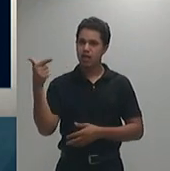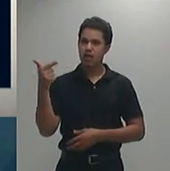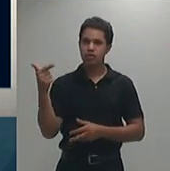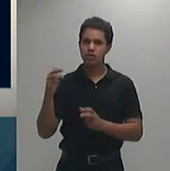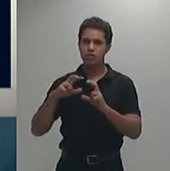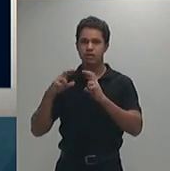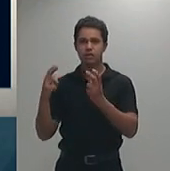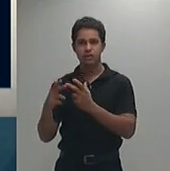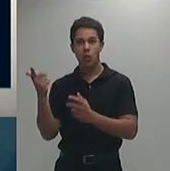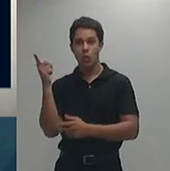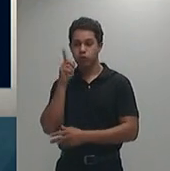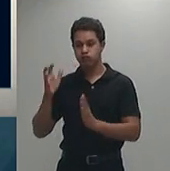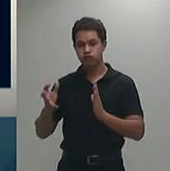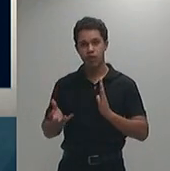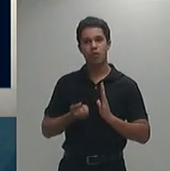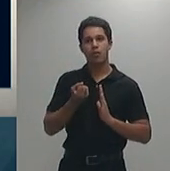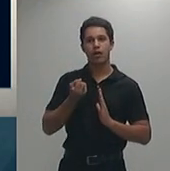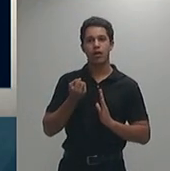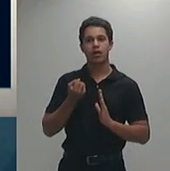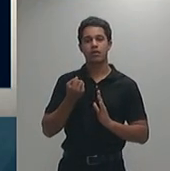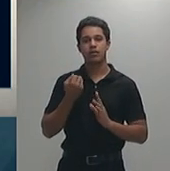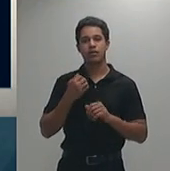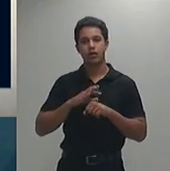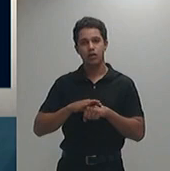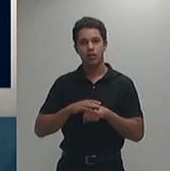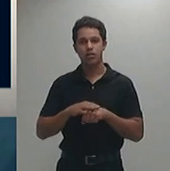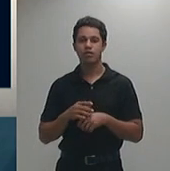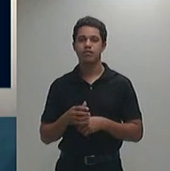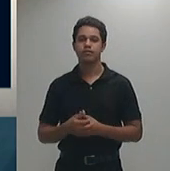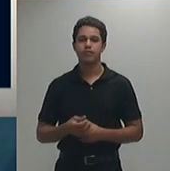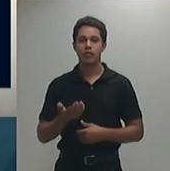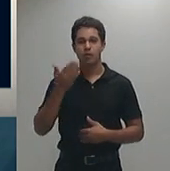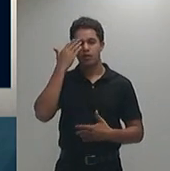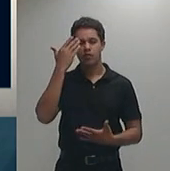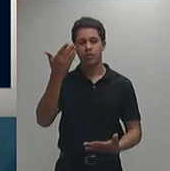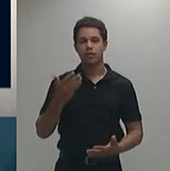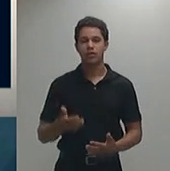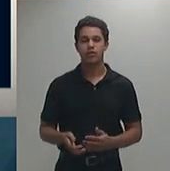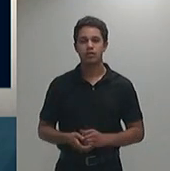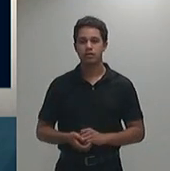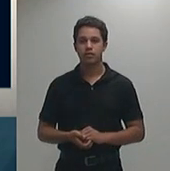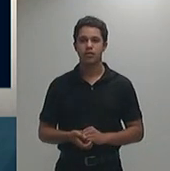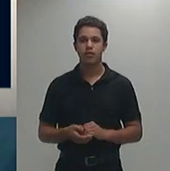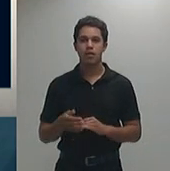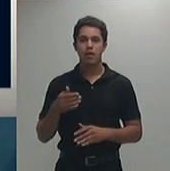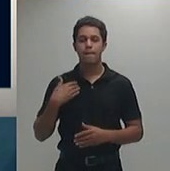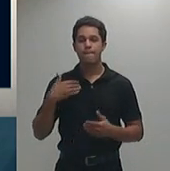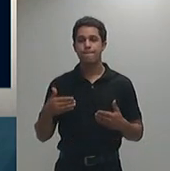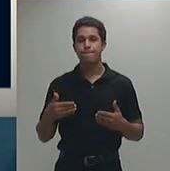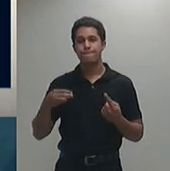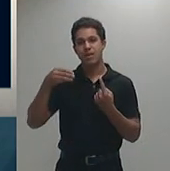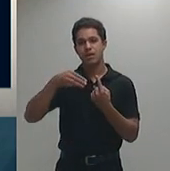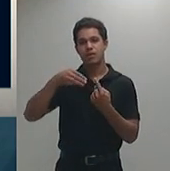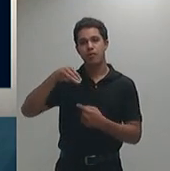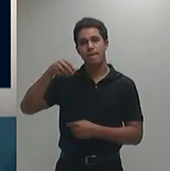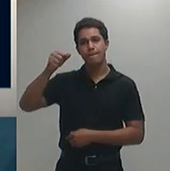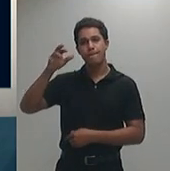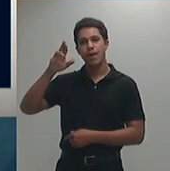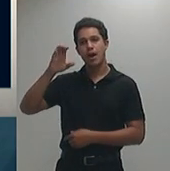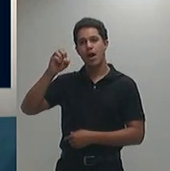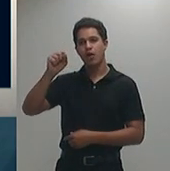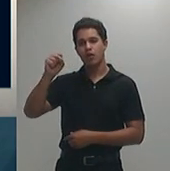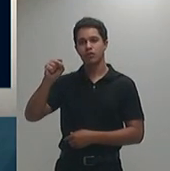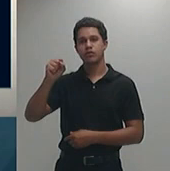recuperar obrigado obrigado no início você me desse o Marco Aurélio bellizze o Olá boa tarde